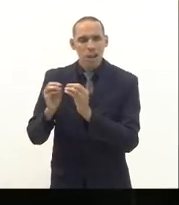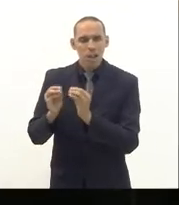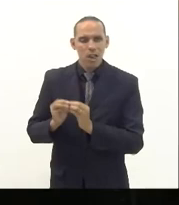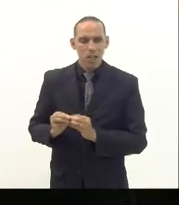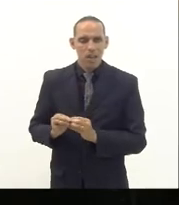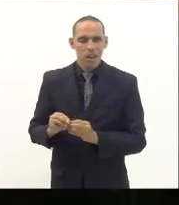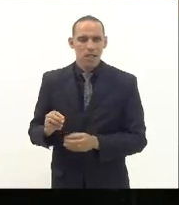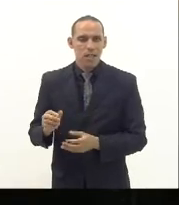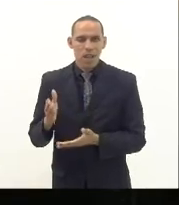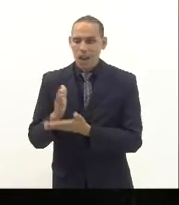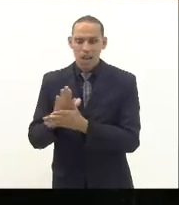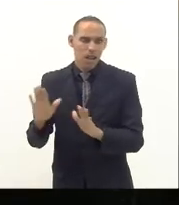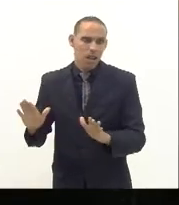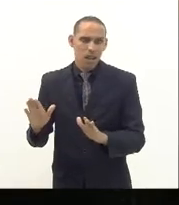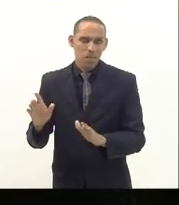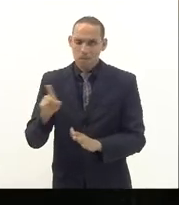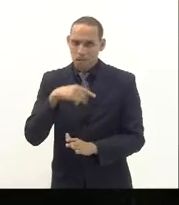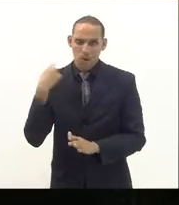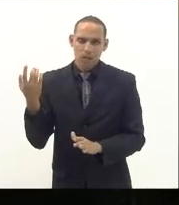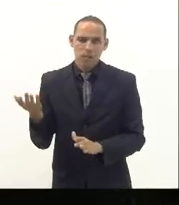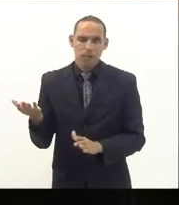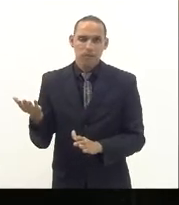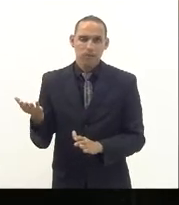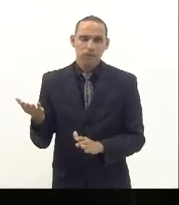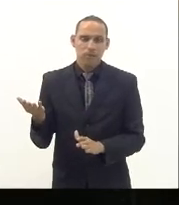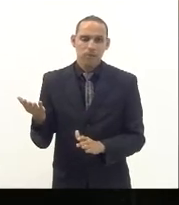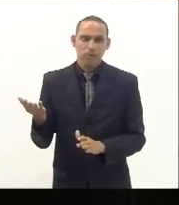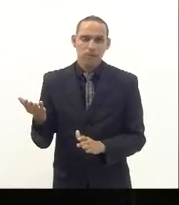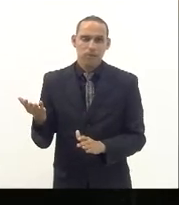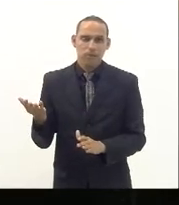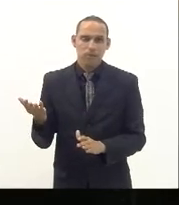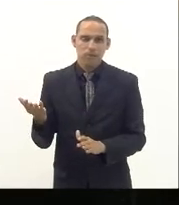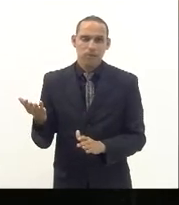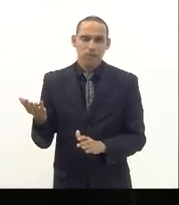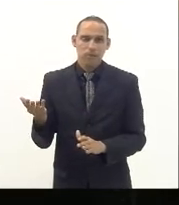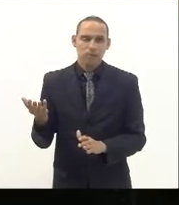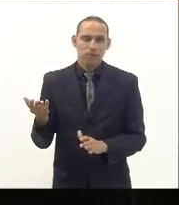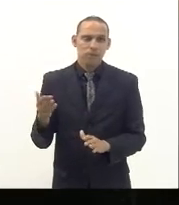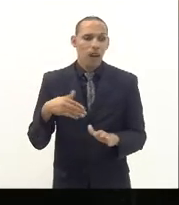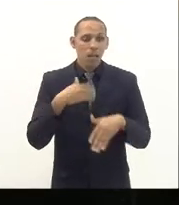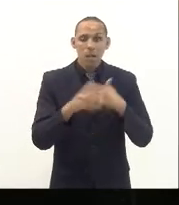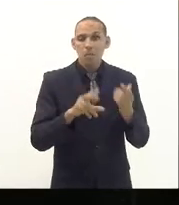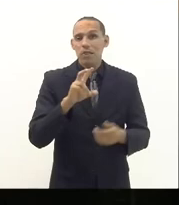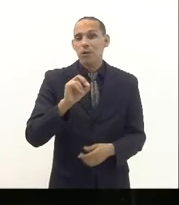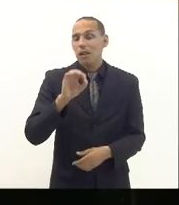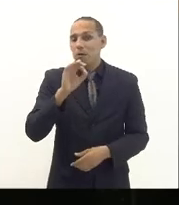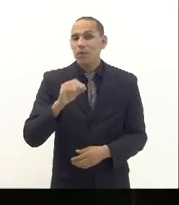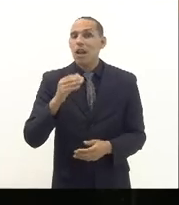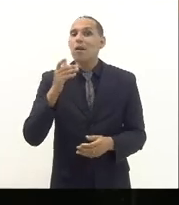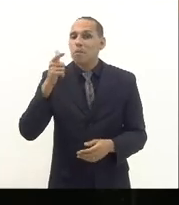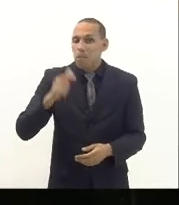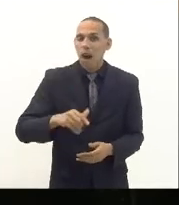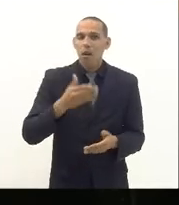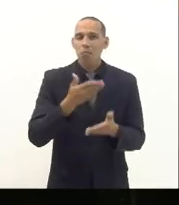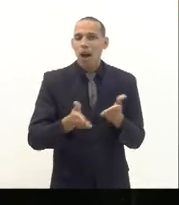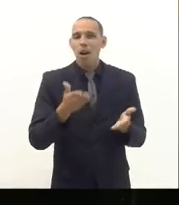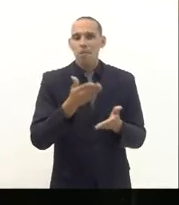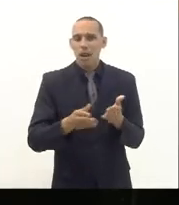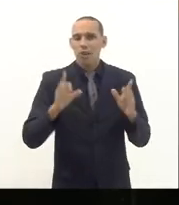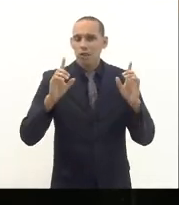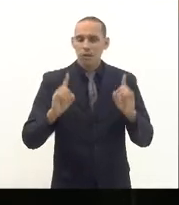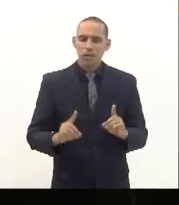e quando ele vem a falecer é mais redução mais percas do seu